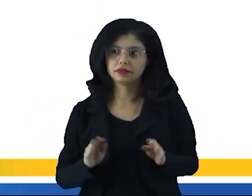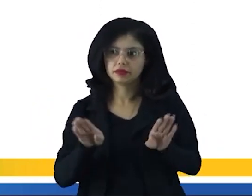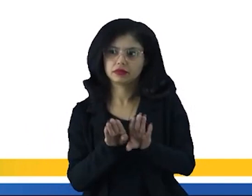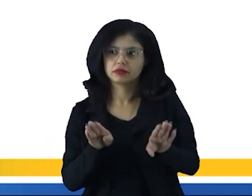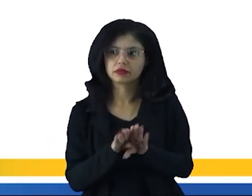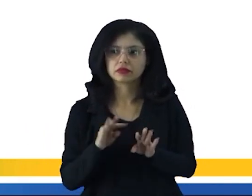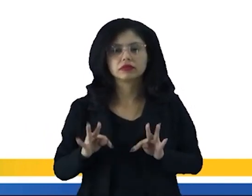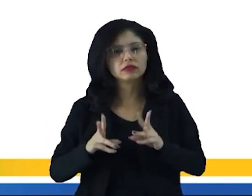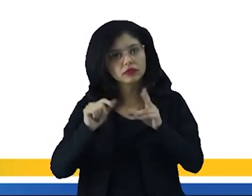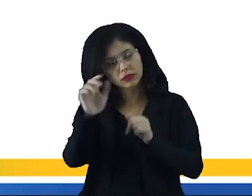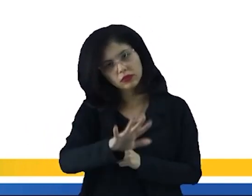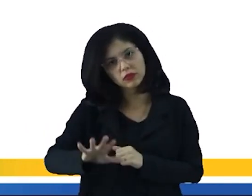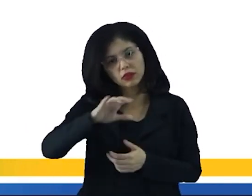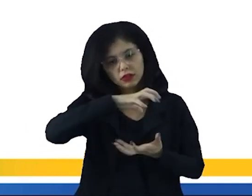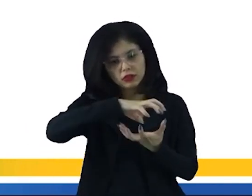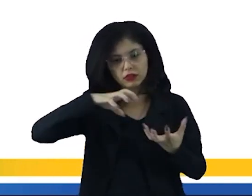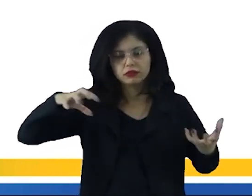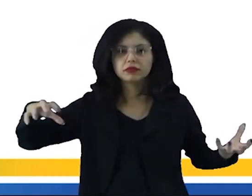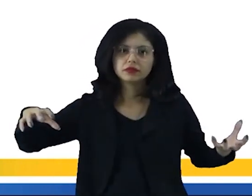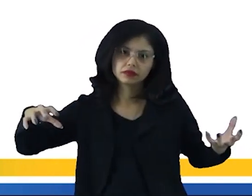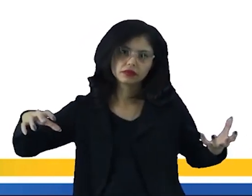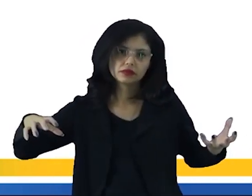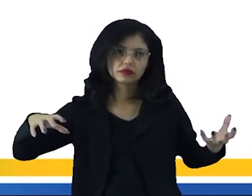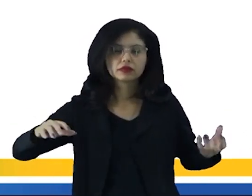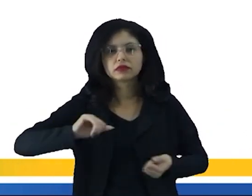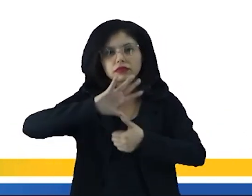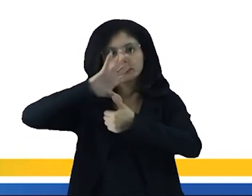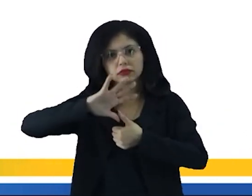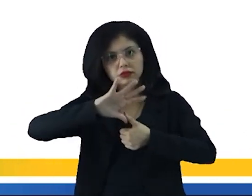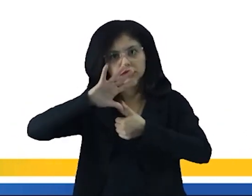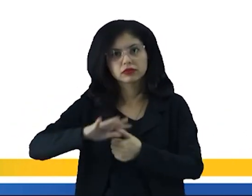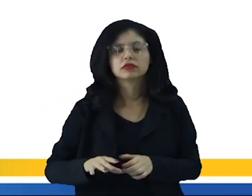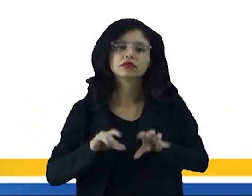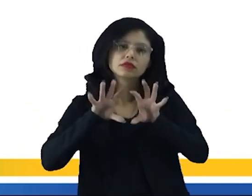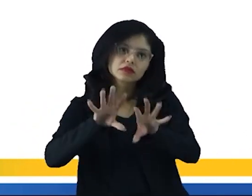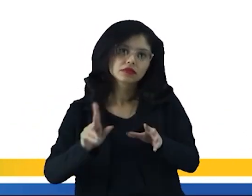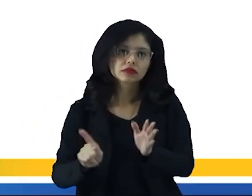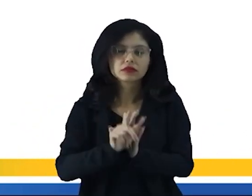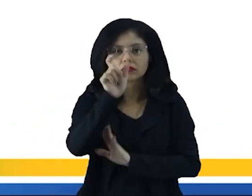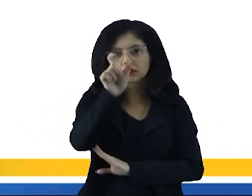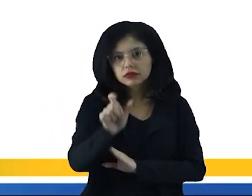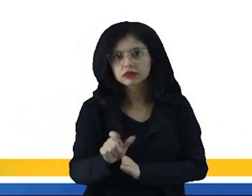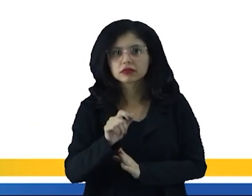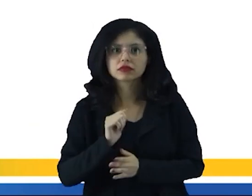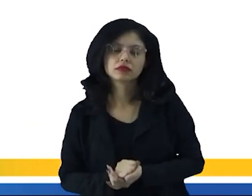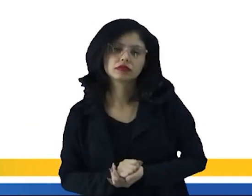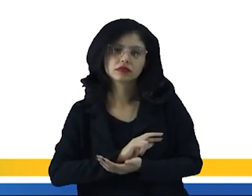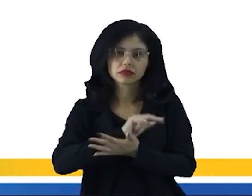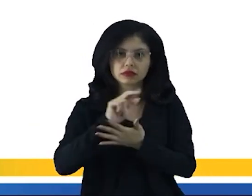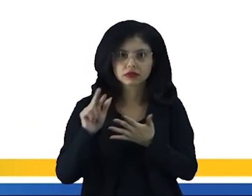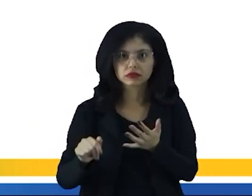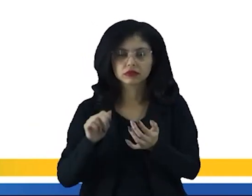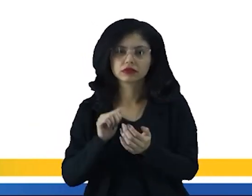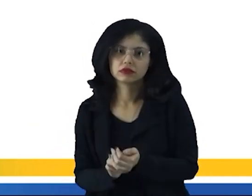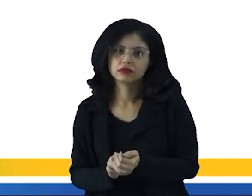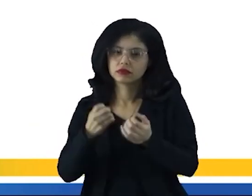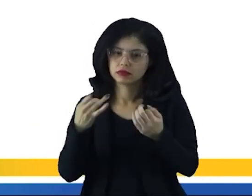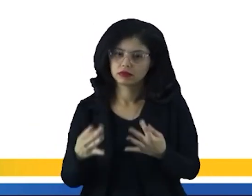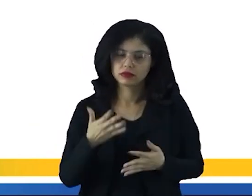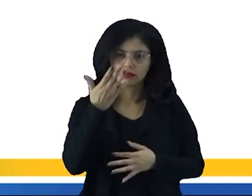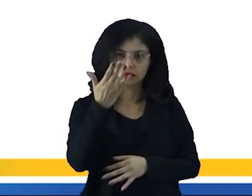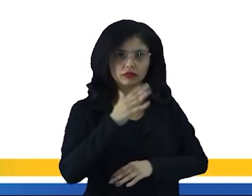montanhas rochosas ali no continente, na América do Norte. Então esse é o perfil da floresta de montanha que eu estava explicando para